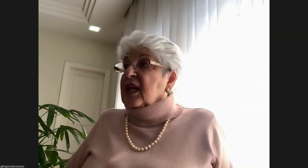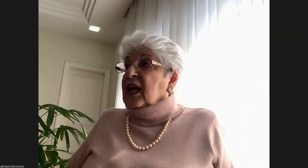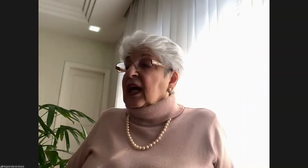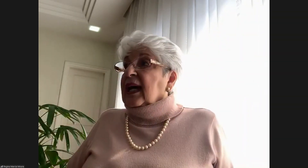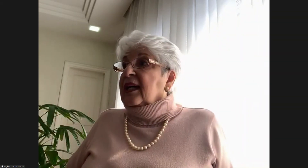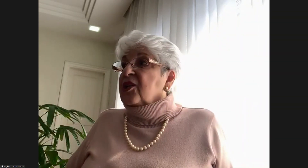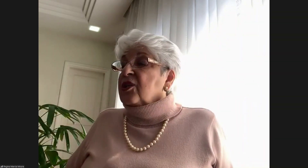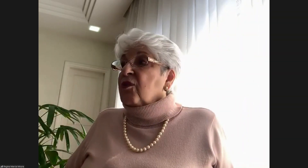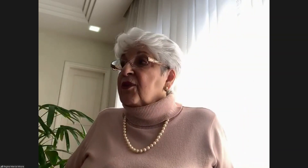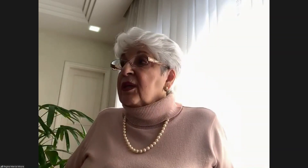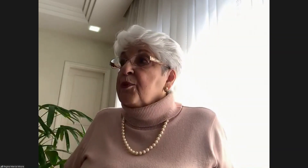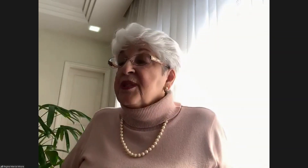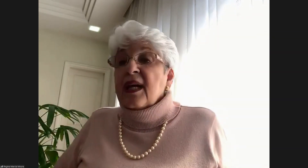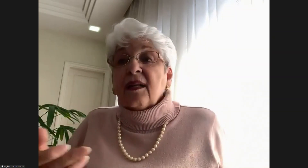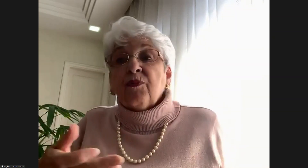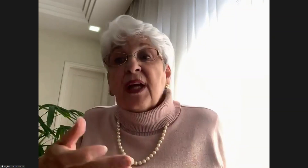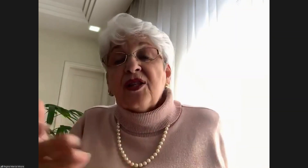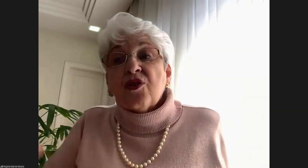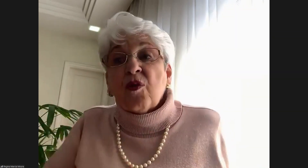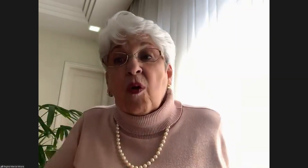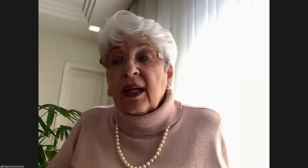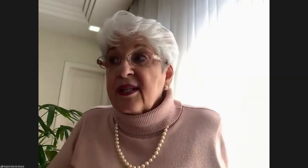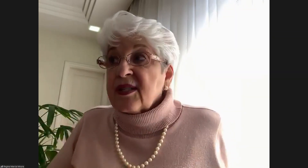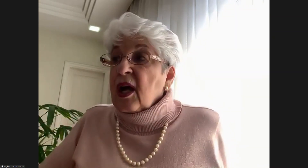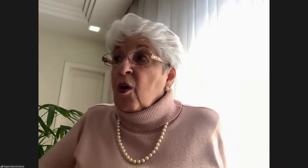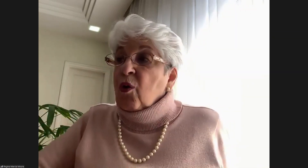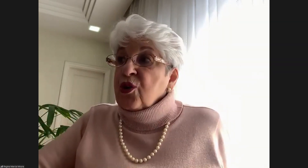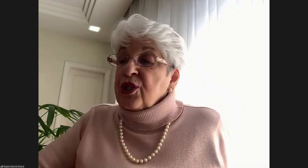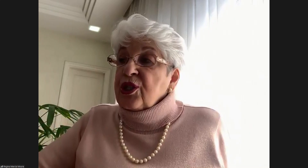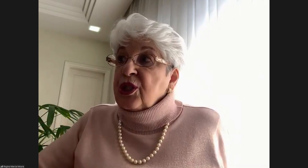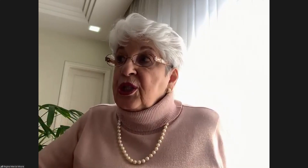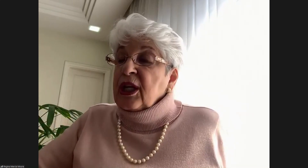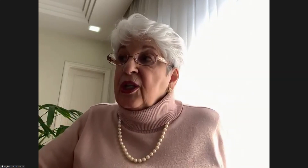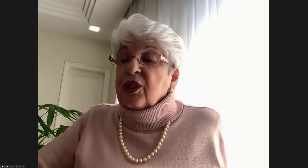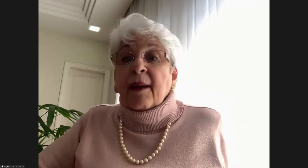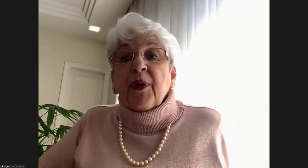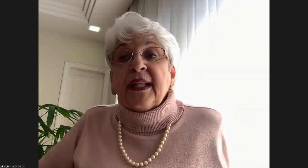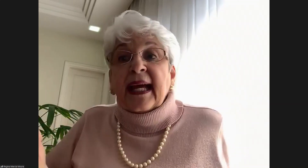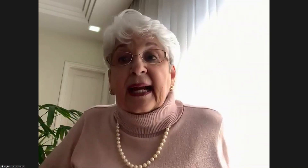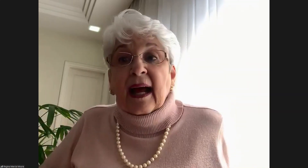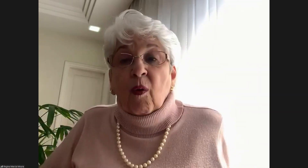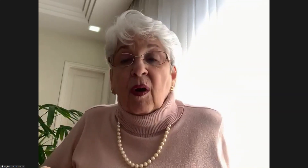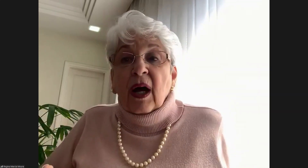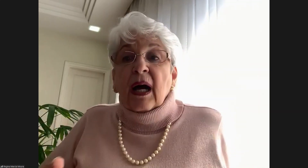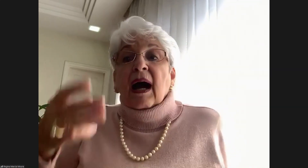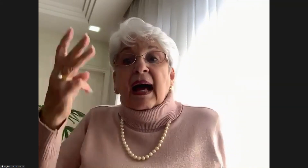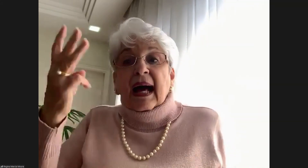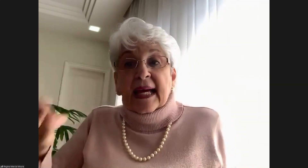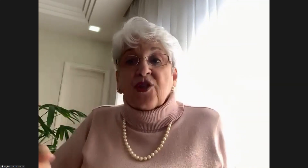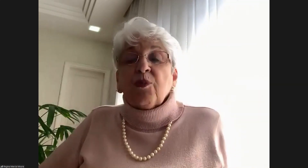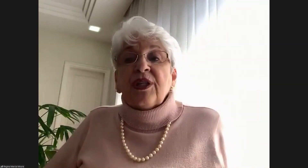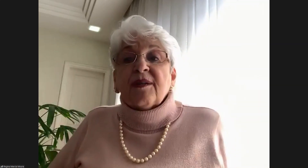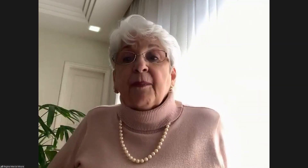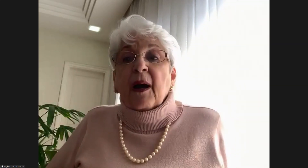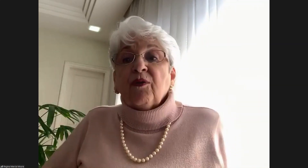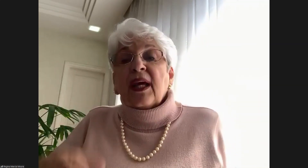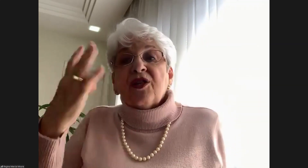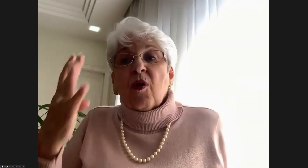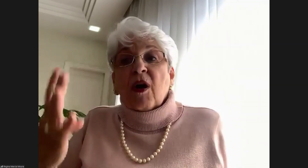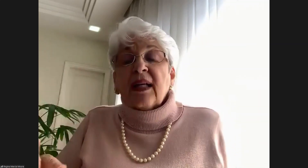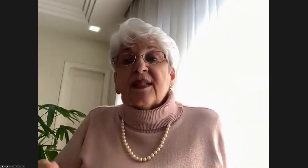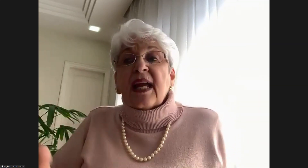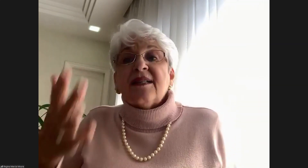disse, eu falei, pois é, não tem escolas hoje de tempo integral. A rede municipal